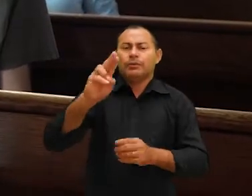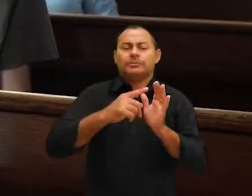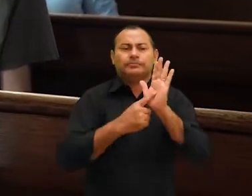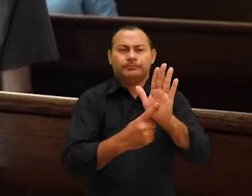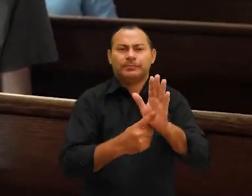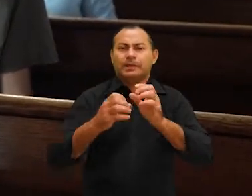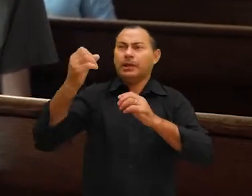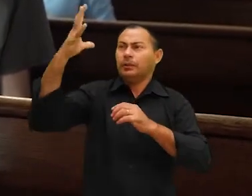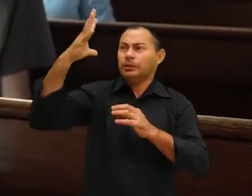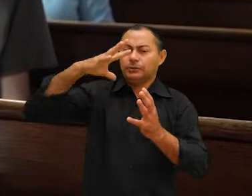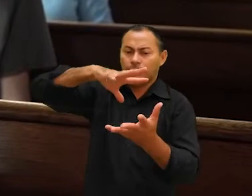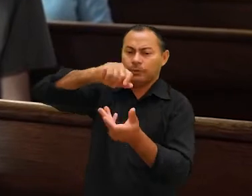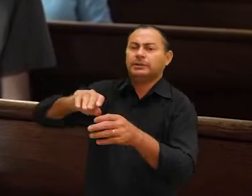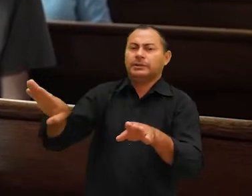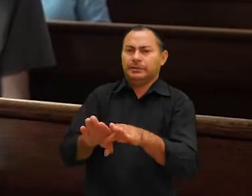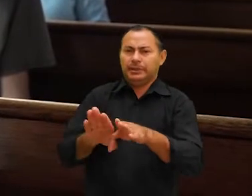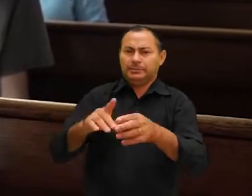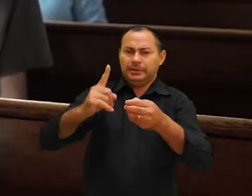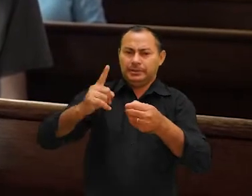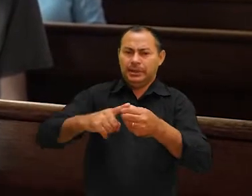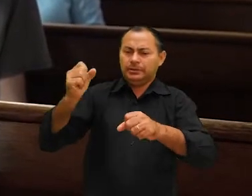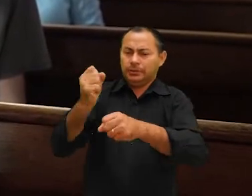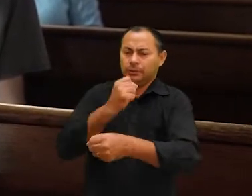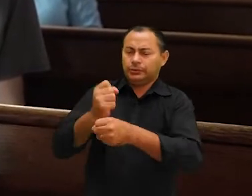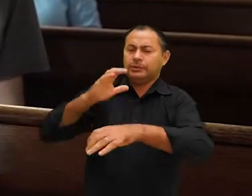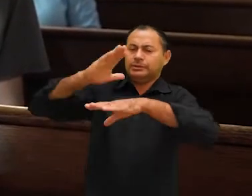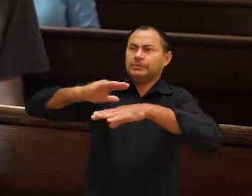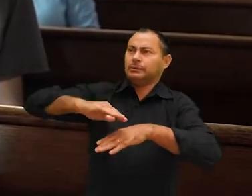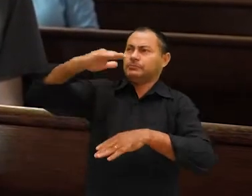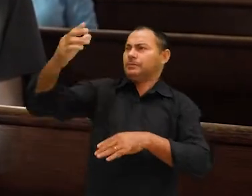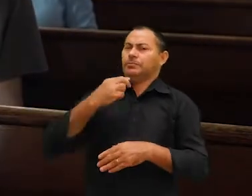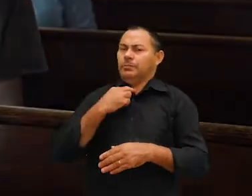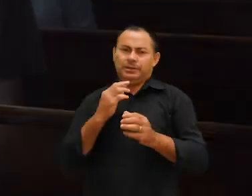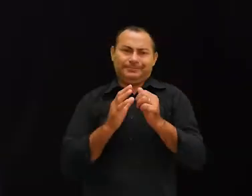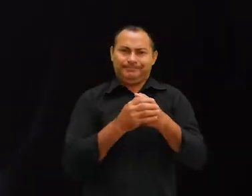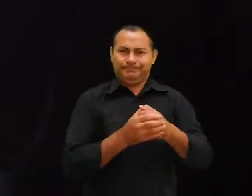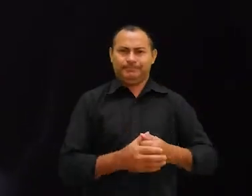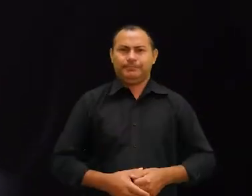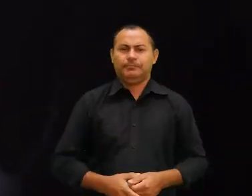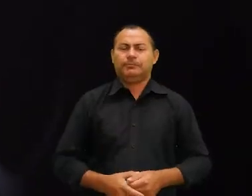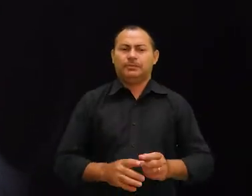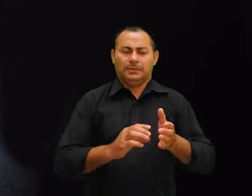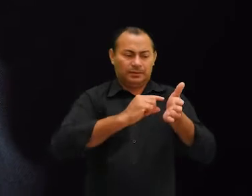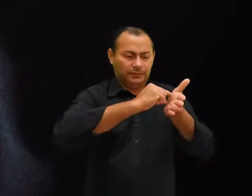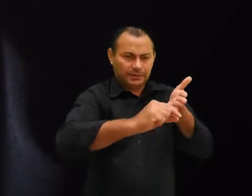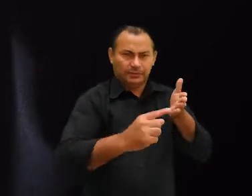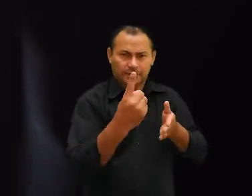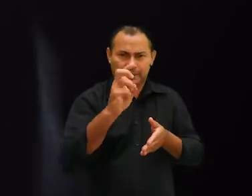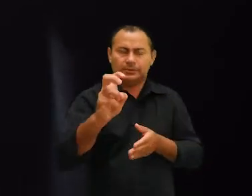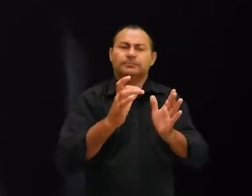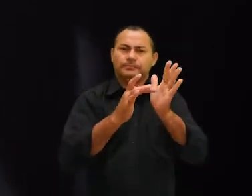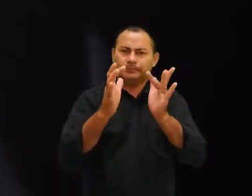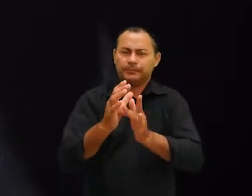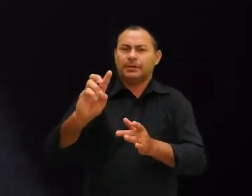a usar as ilustrações a luz do mundo e da cidade construída sobre o monte que não pode ser escondida eu vou Versículo